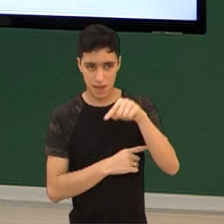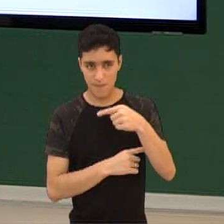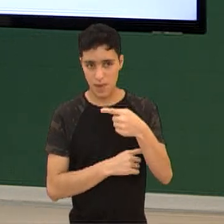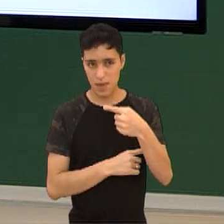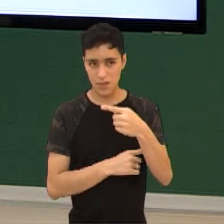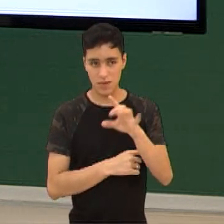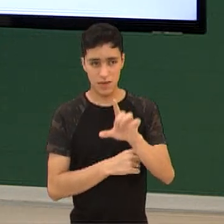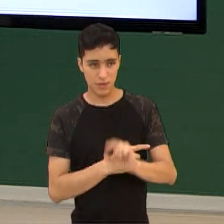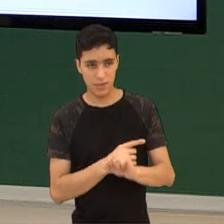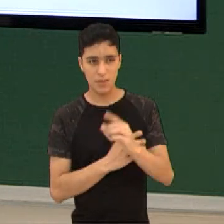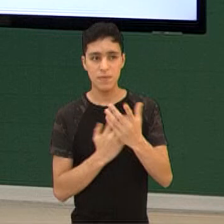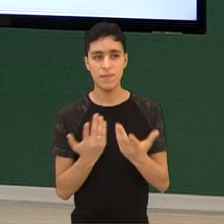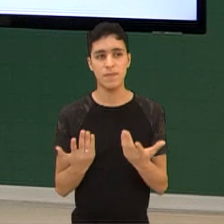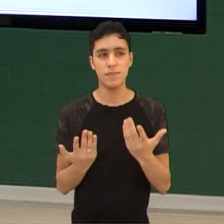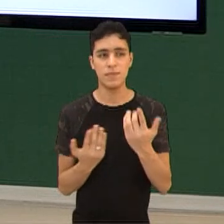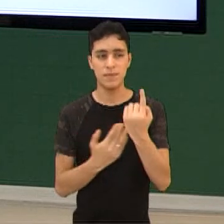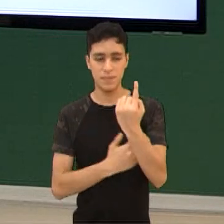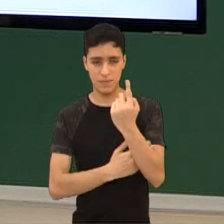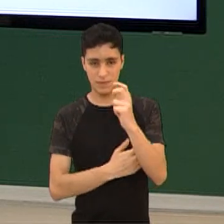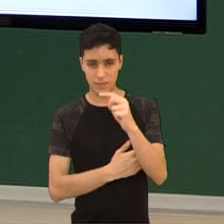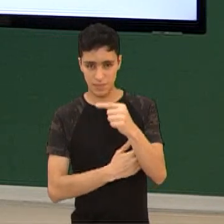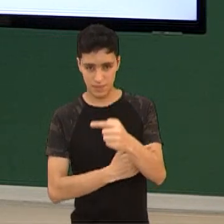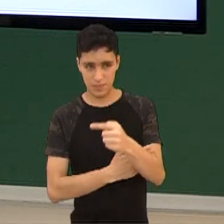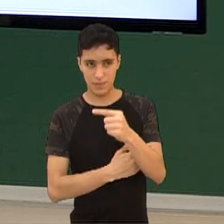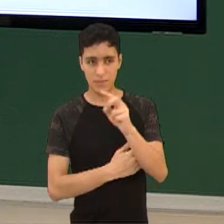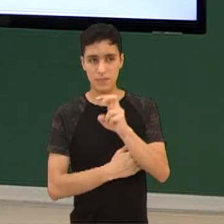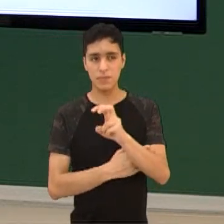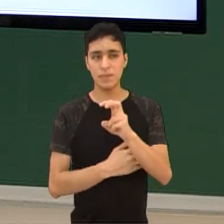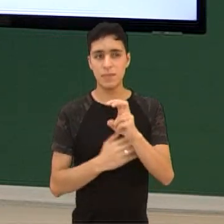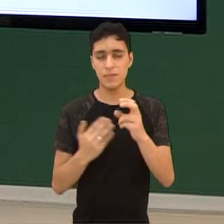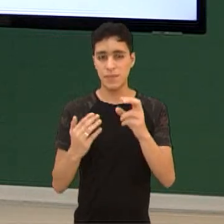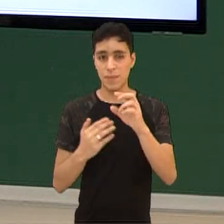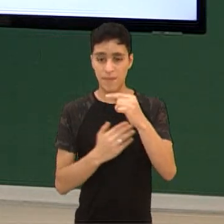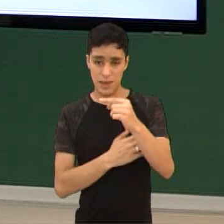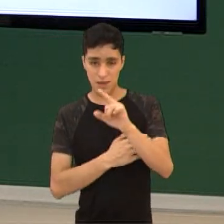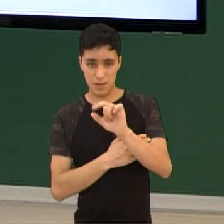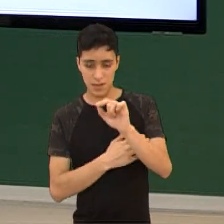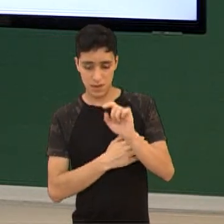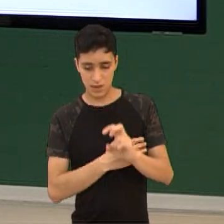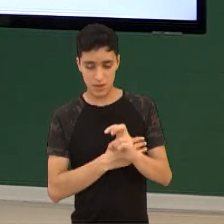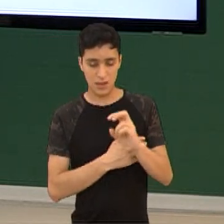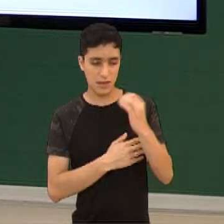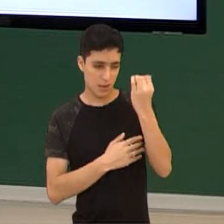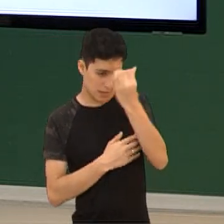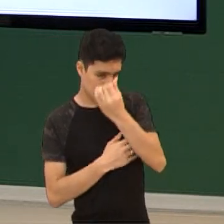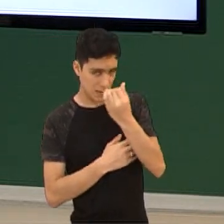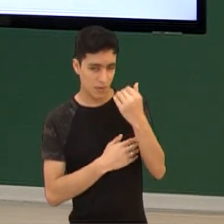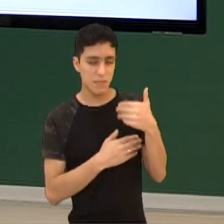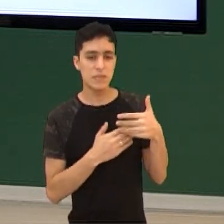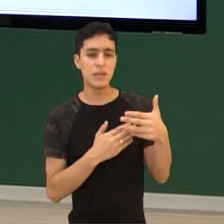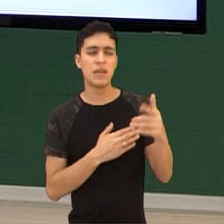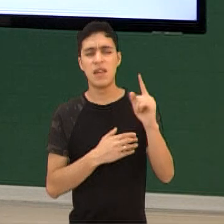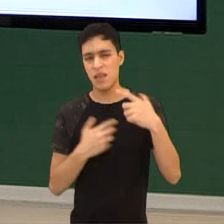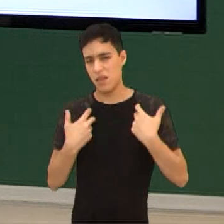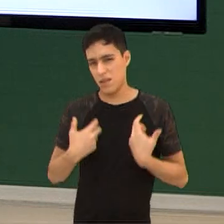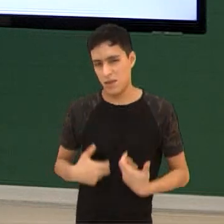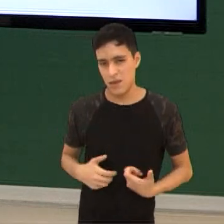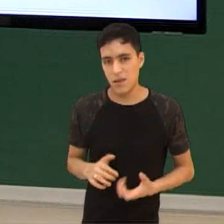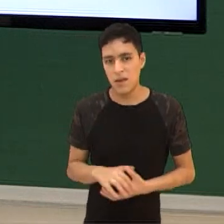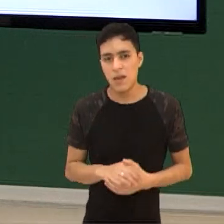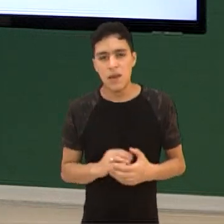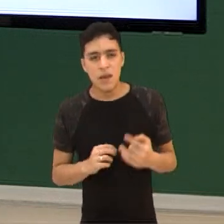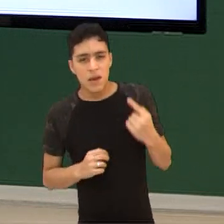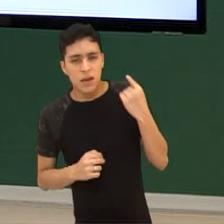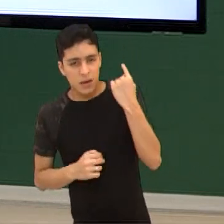10, 15 menos 10 são 5. Então, olha só o rendimento dele depois de 6 horas, hein? É cansativo, né?